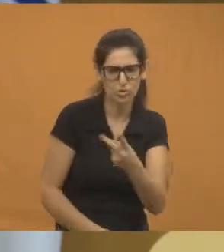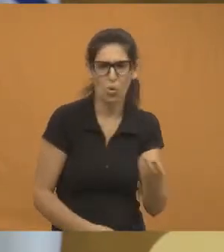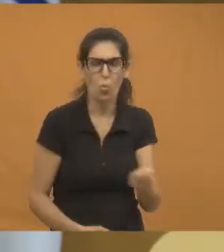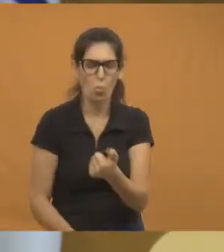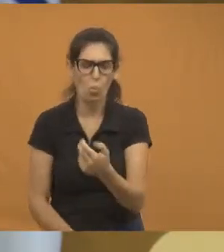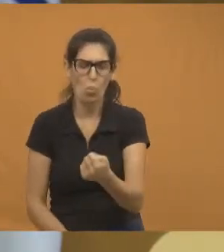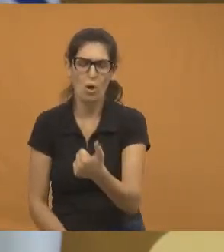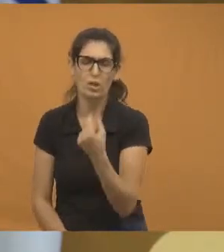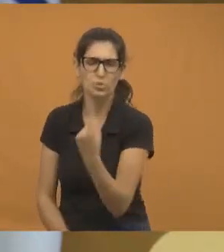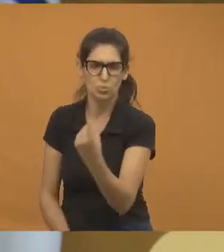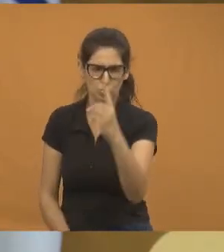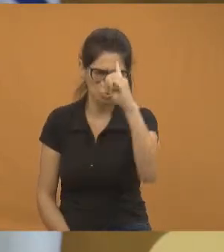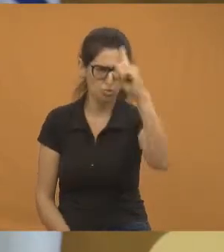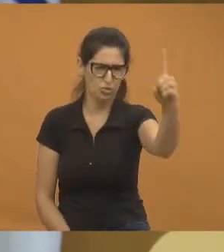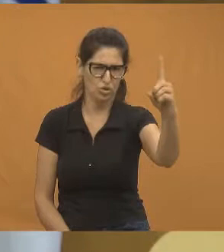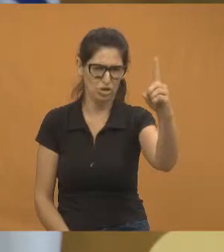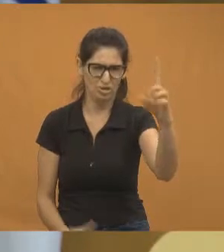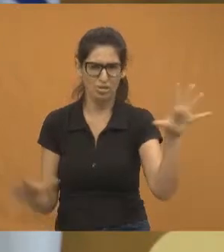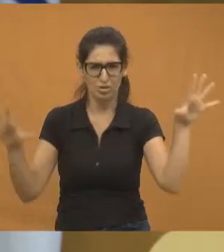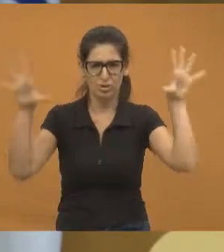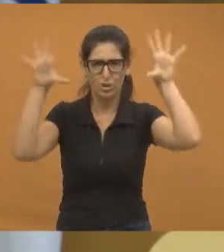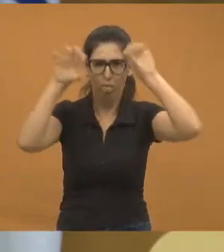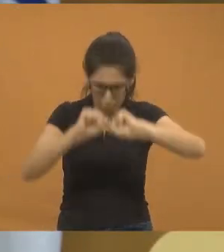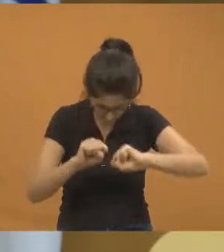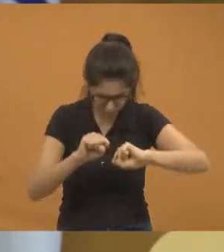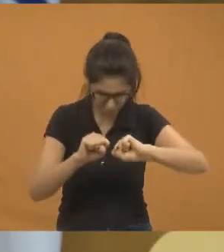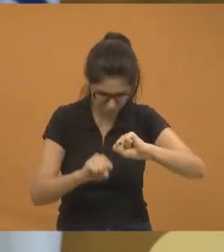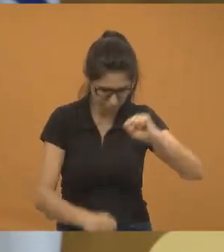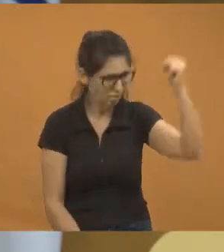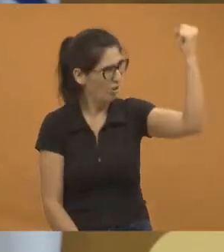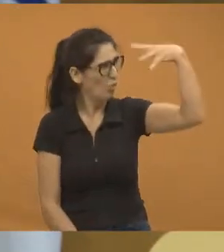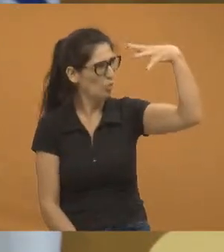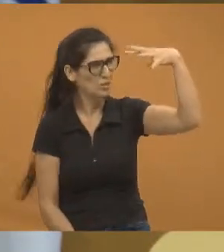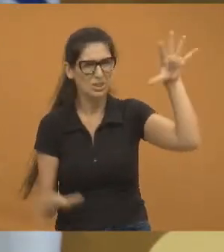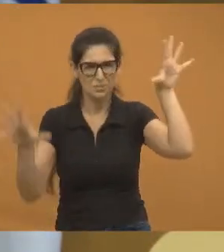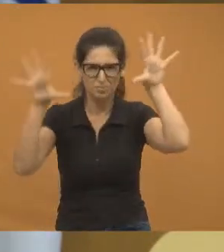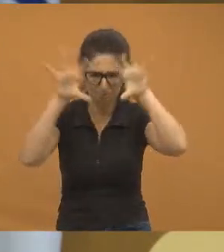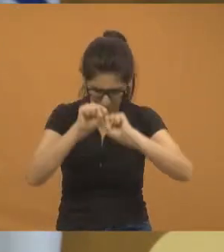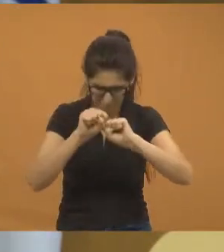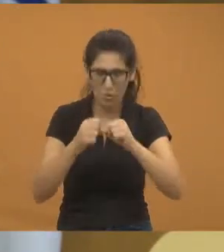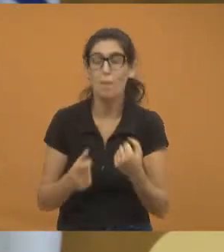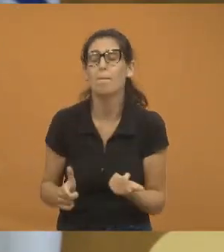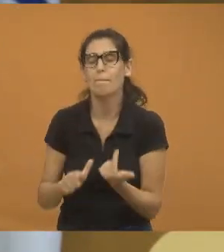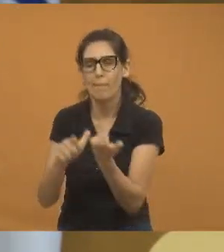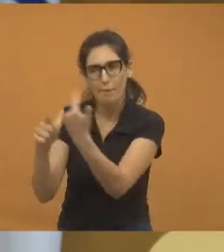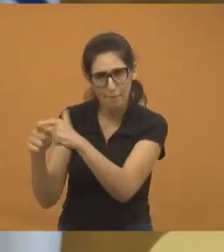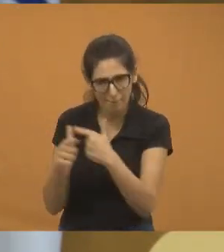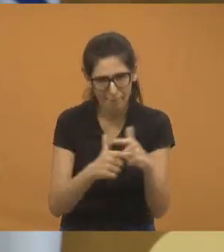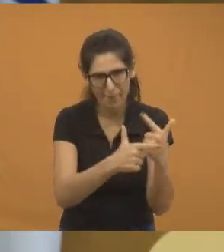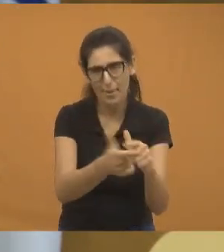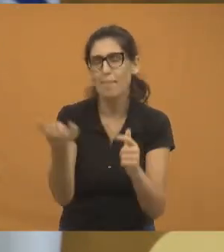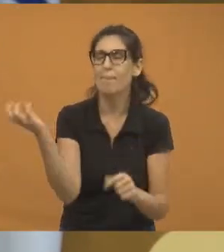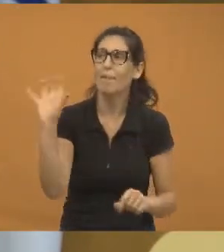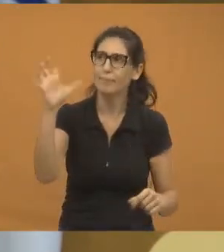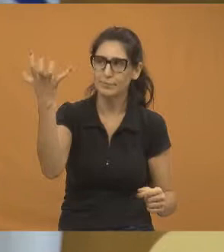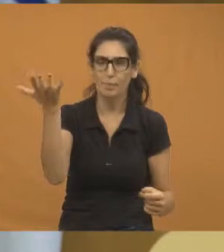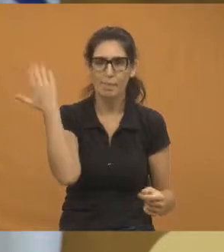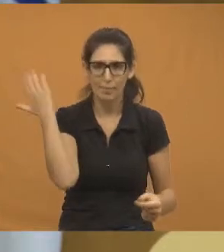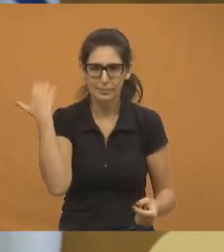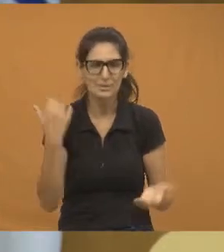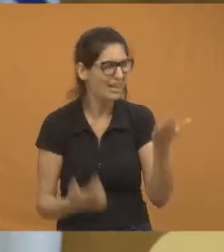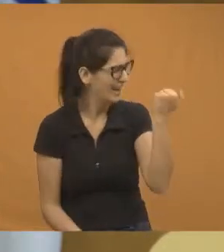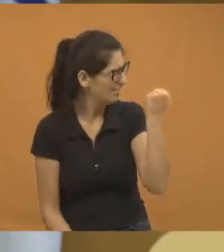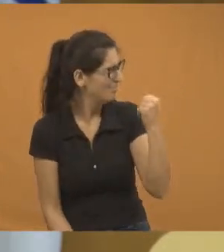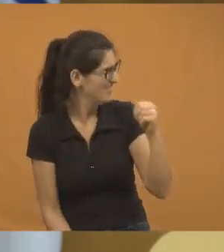sem energia elétrica é verdade houve um problema regional já aconteceu isso um tempo atrás eu me lembro que fez um